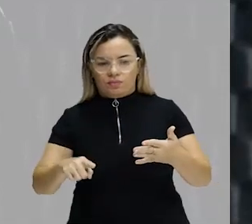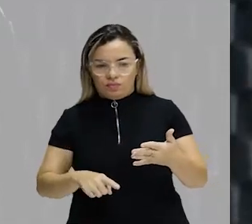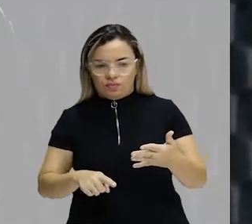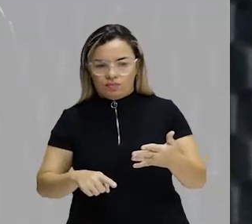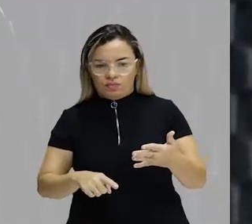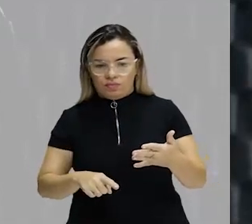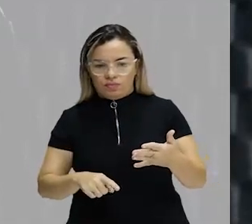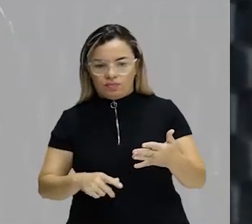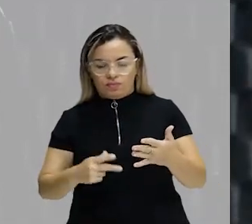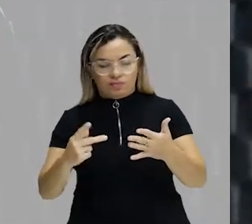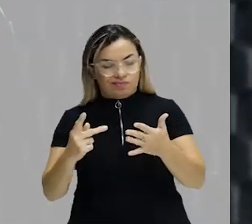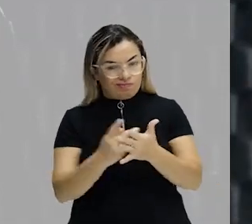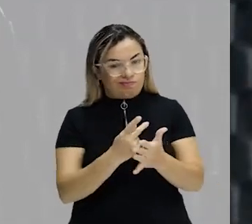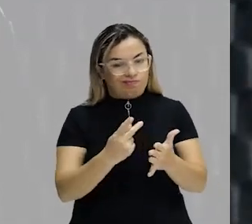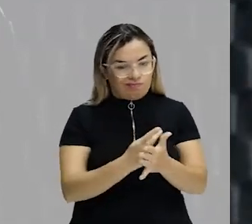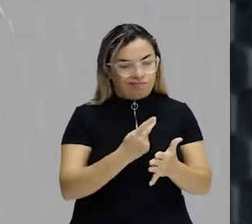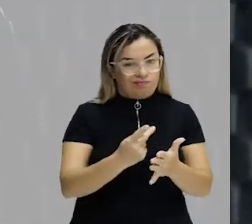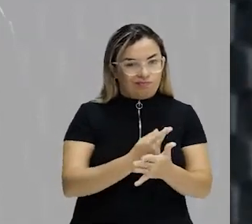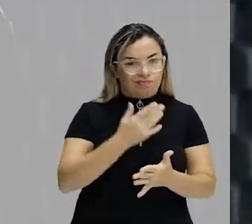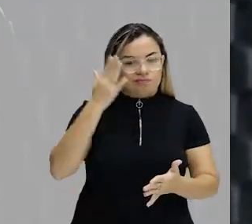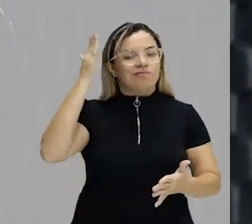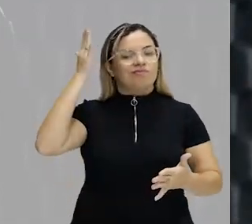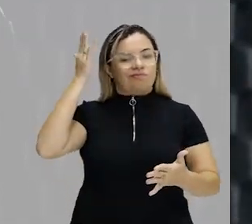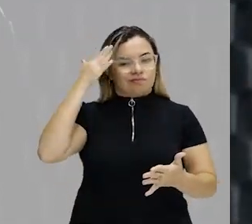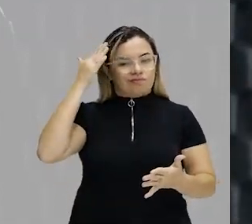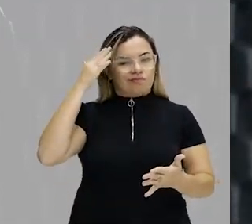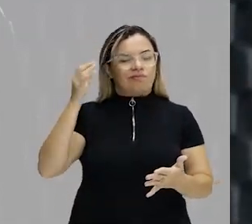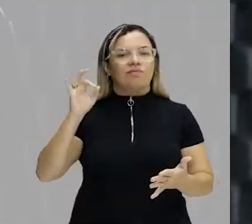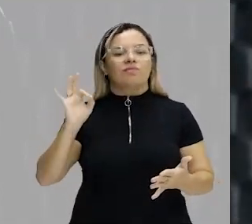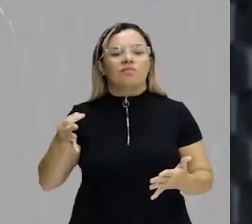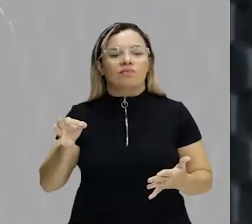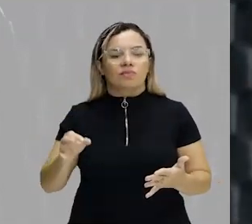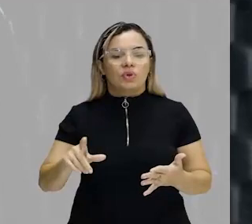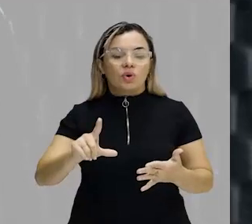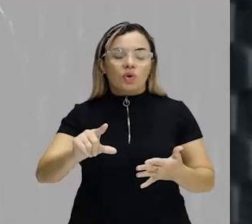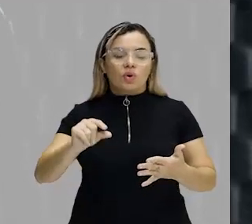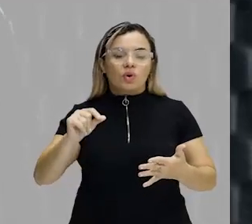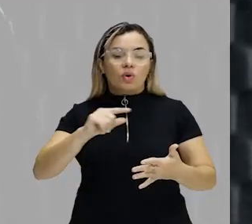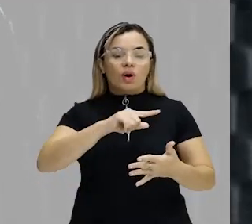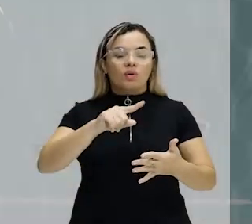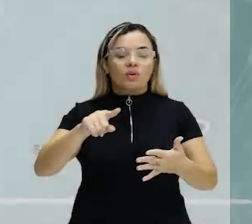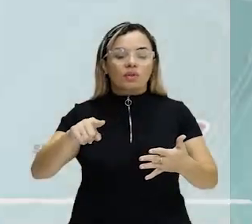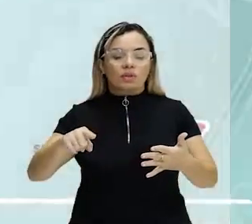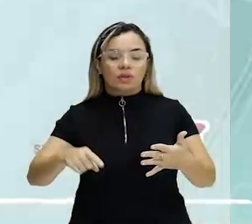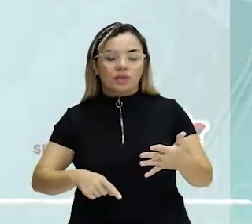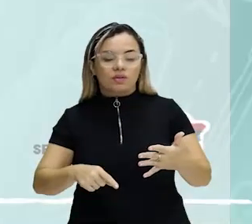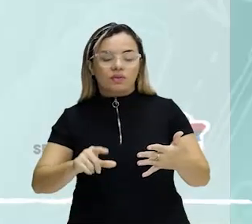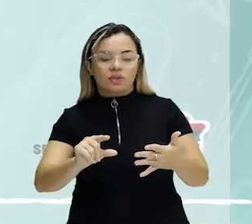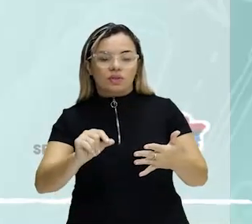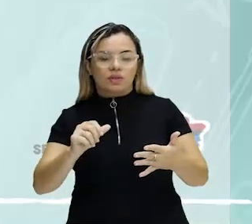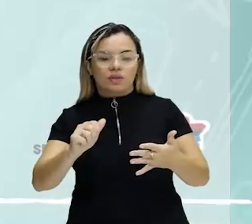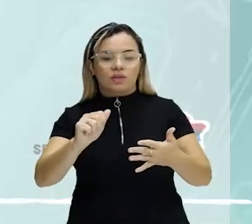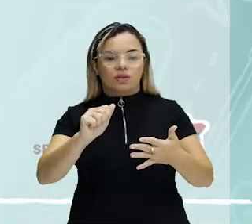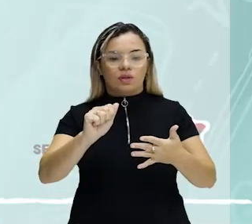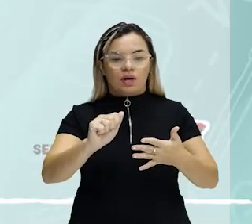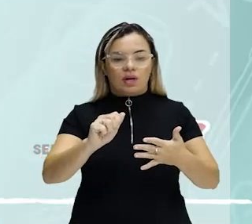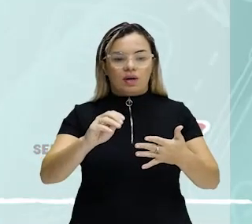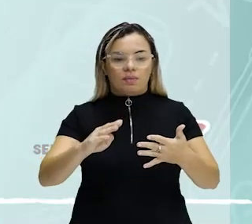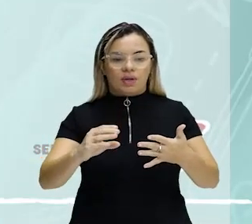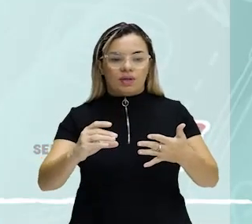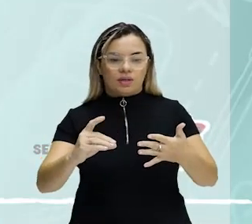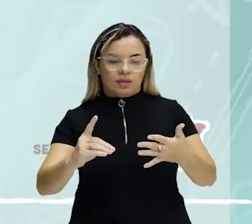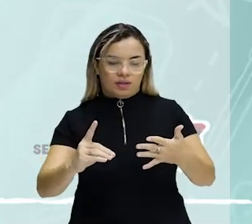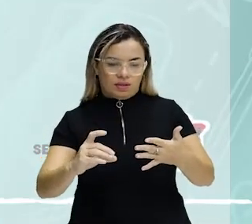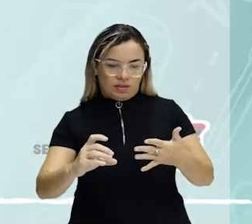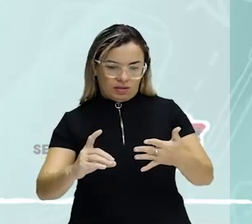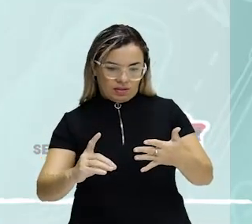já fui colocando no lugar. E você já entendeu, certo? Qual delas aqui que você marcaria? Letra A, D. Posto que